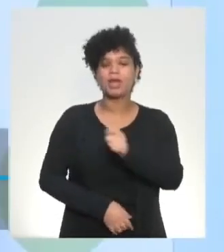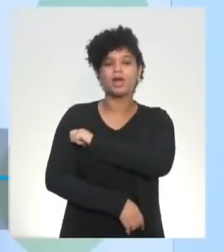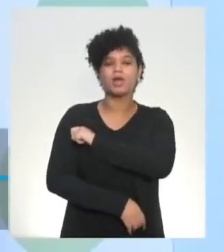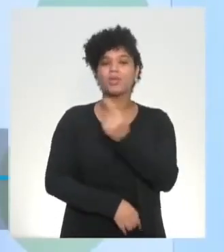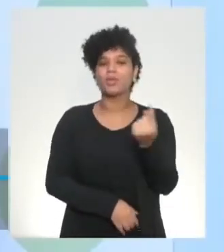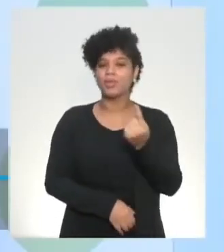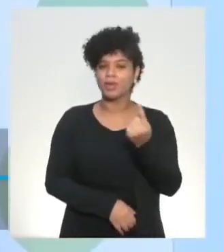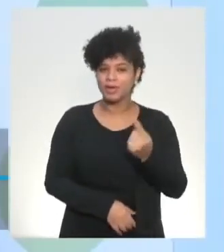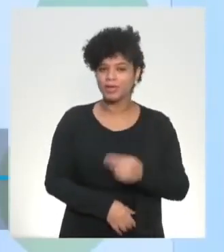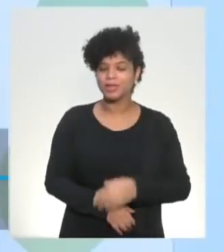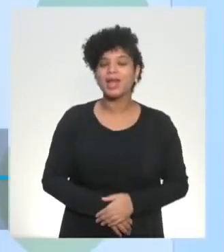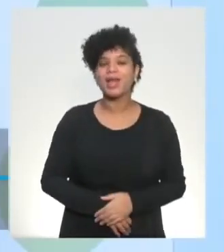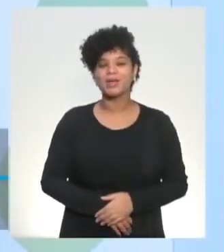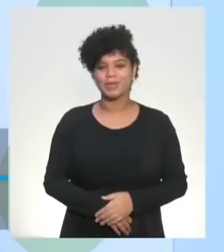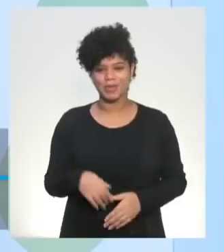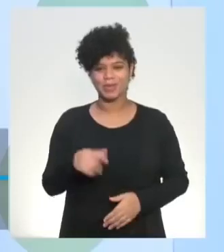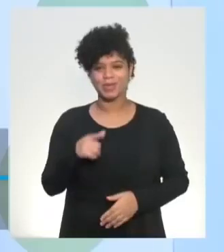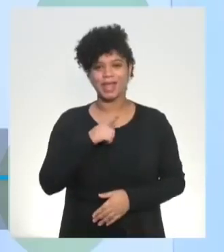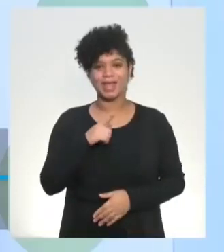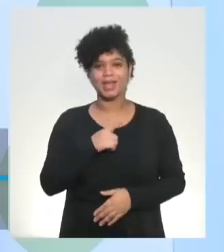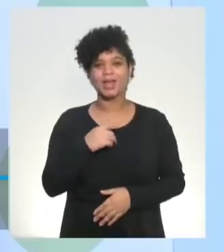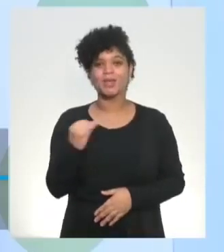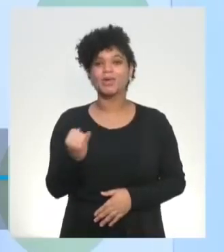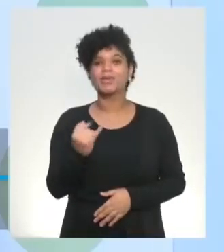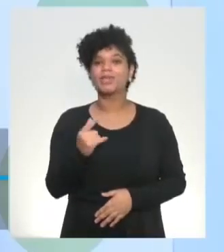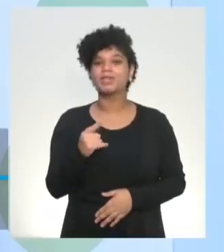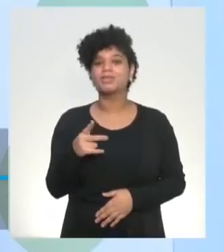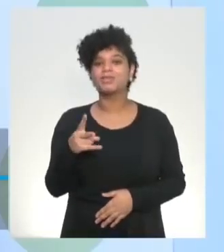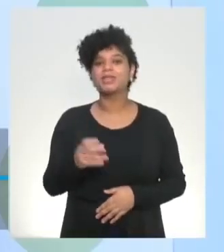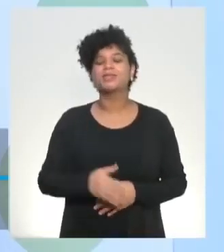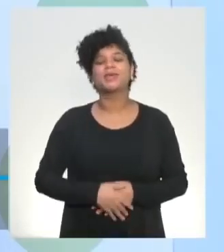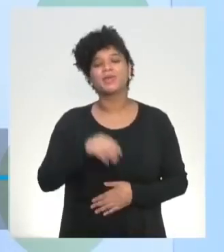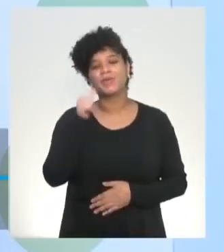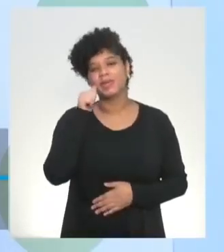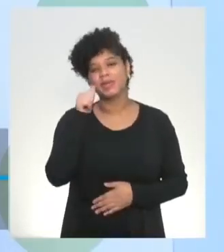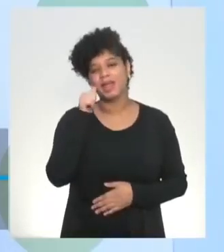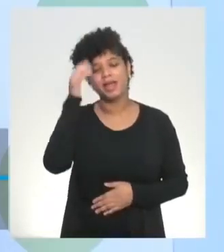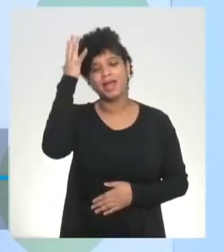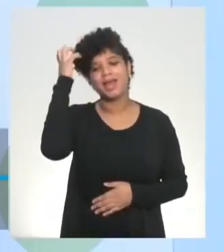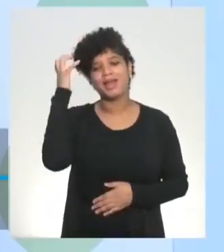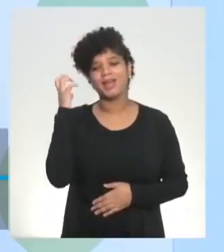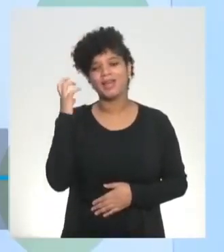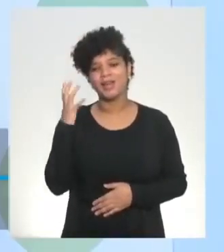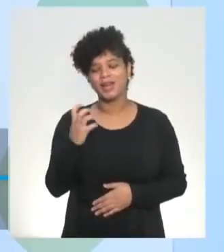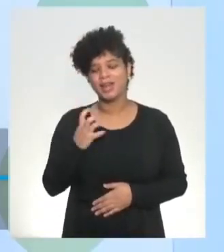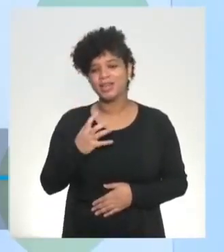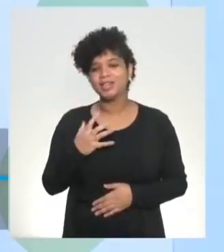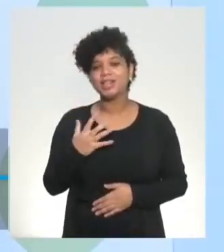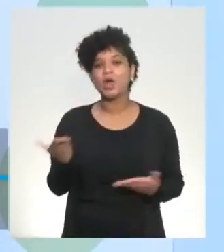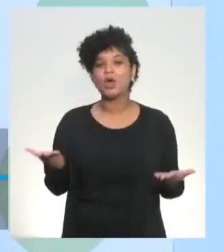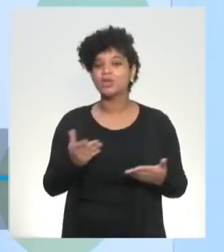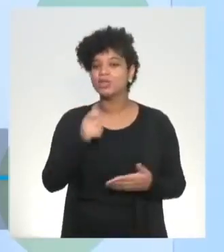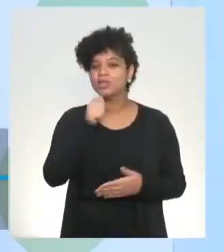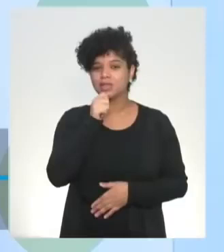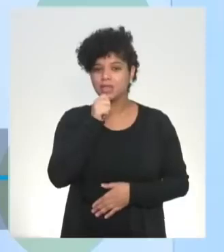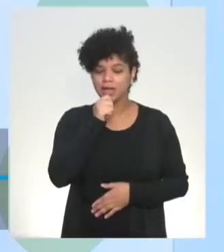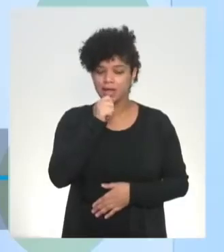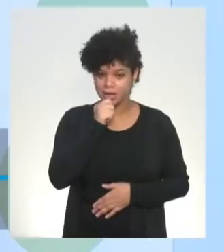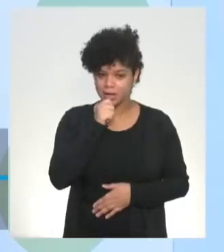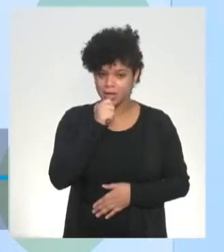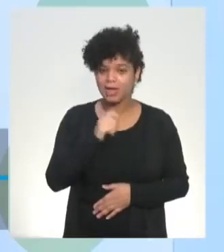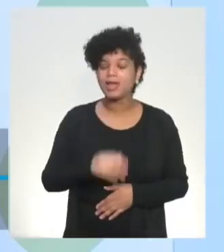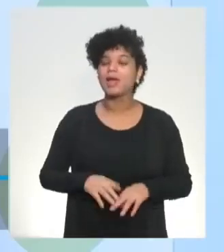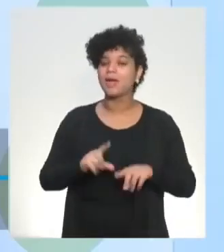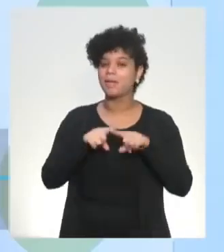a mais uma aula de língua portuguesa. Hoje estamos sentindo aqui a falta da professora Elaine, né? Todos devem estar sentindo aí. A professora Elaine está ausente hoje,